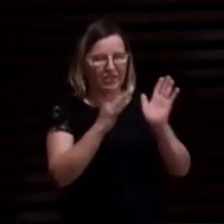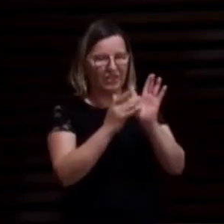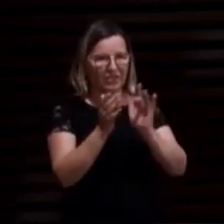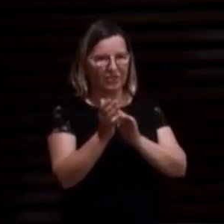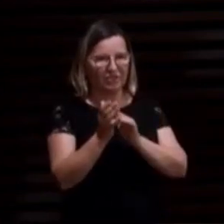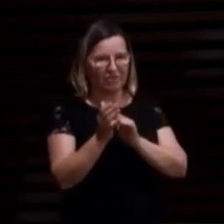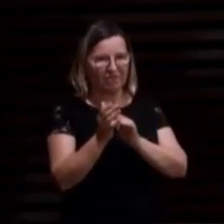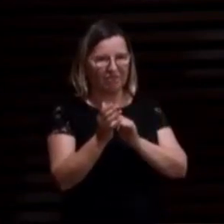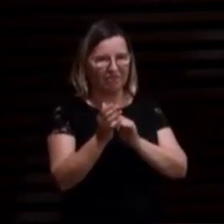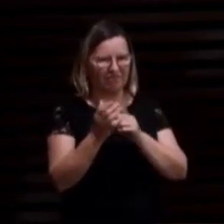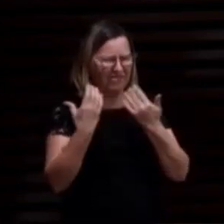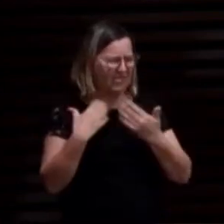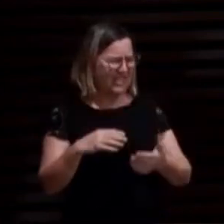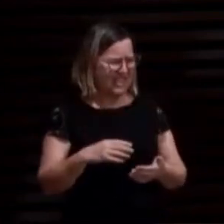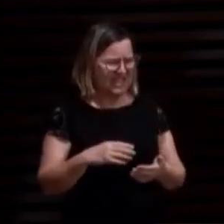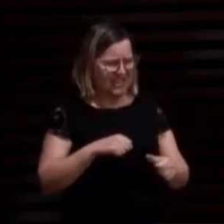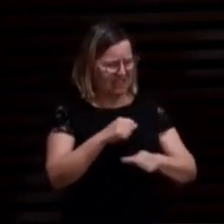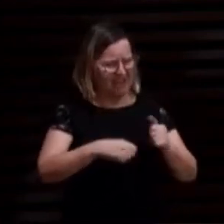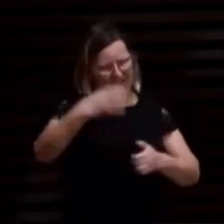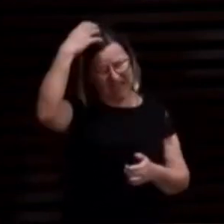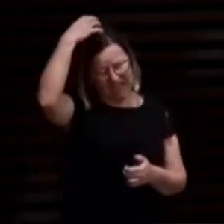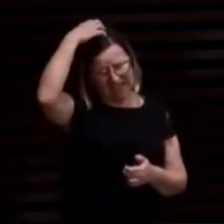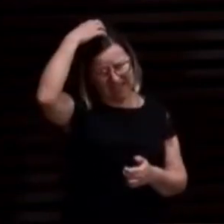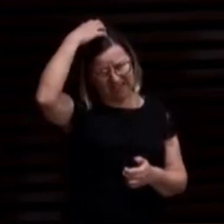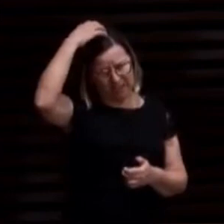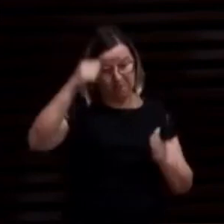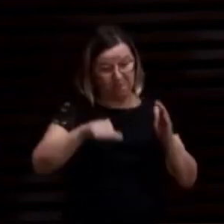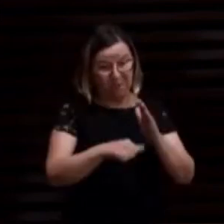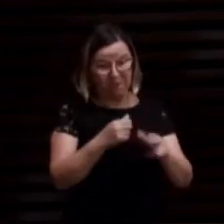rei popular. Quando vieram uma vez procurá-lo, ele se escondeu.